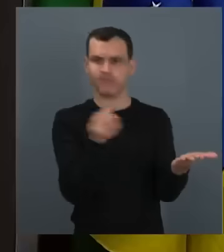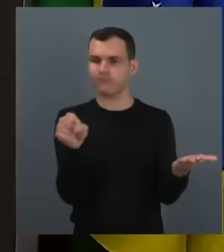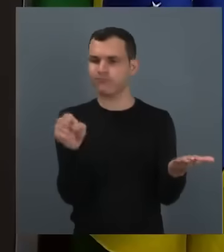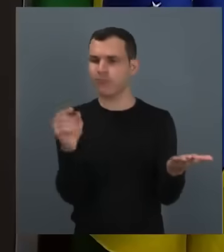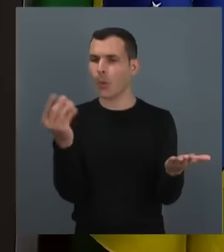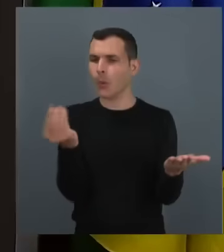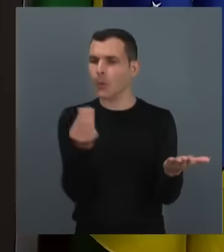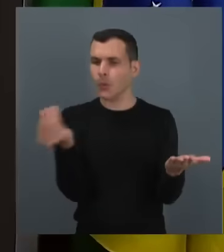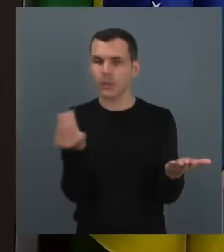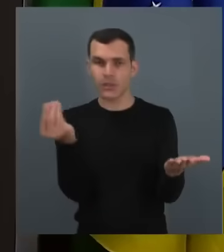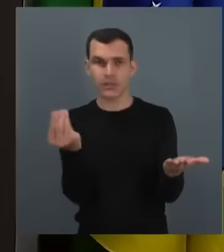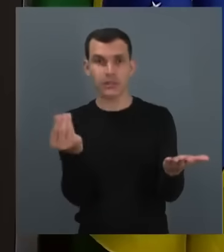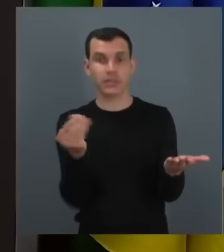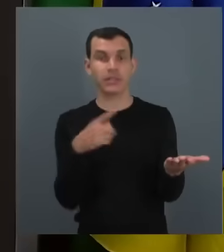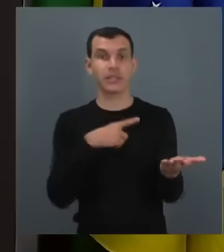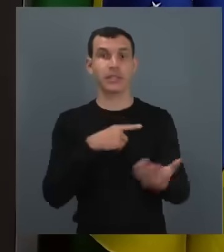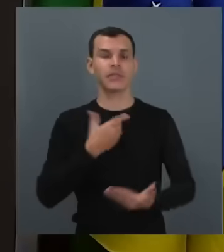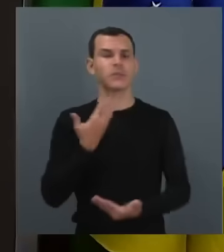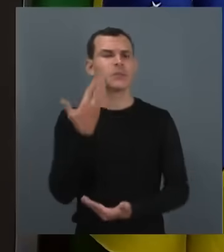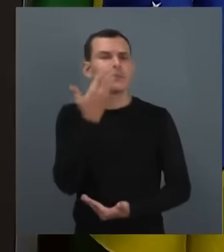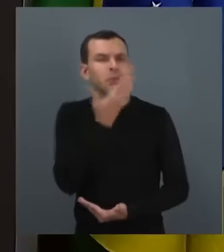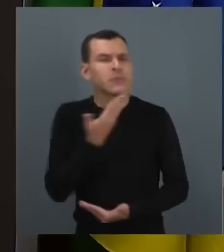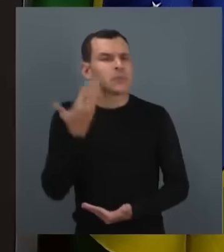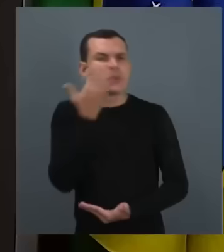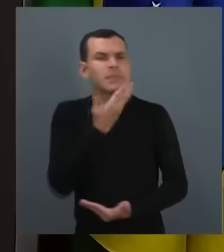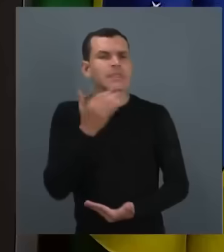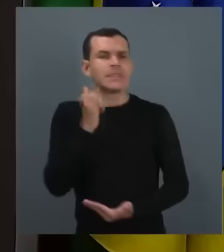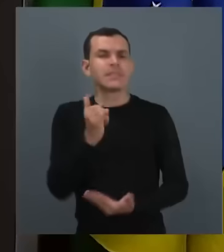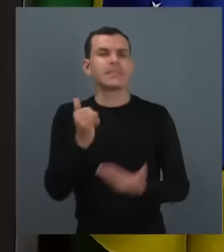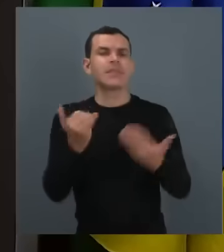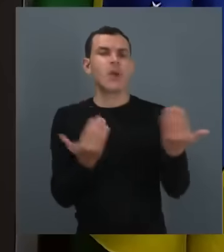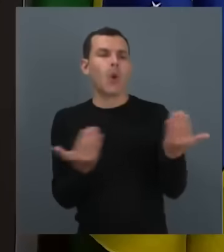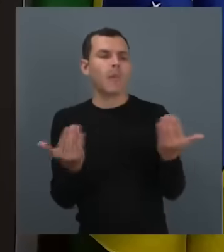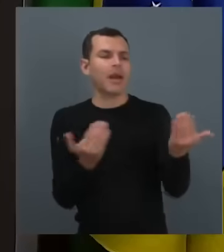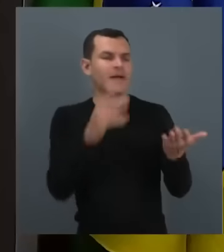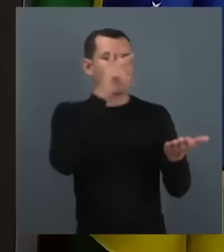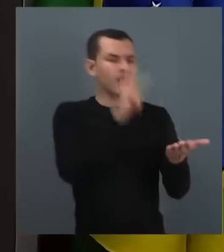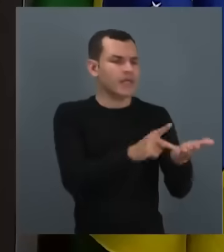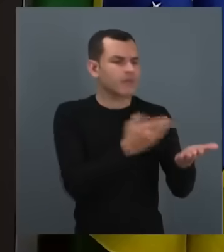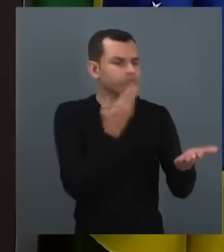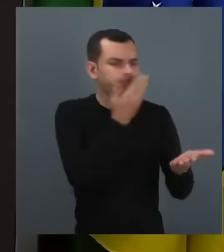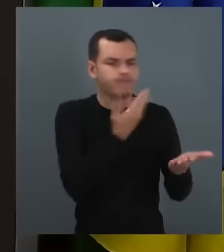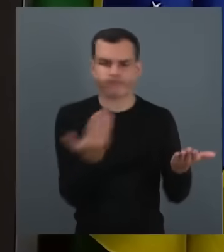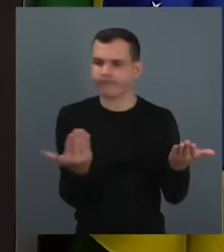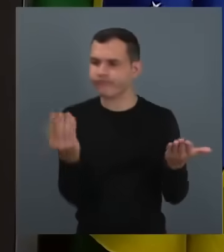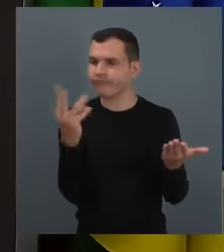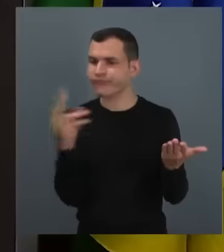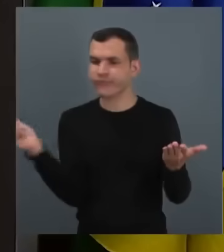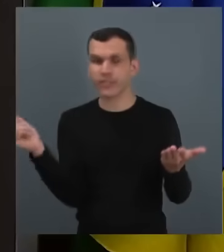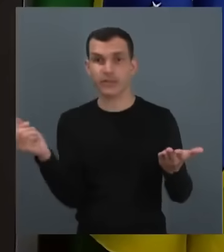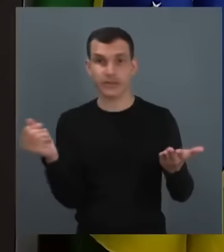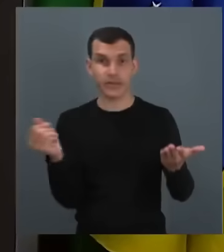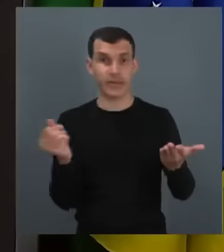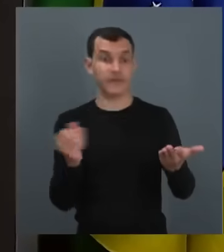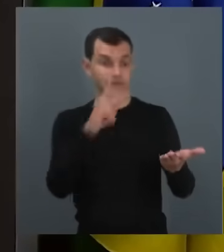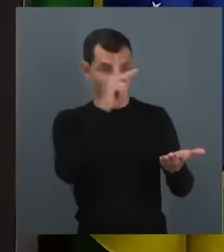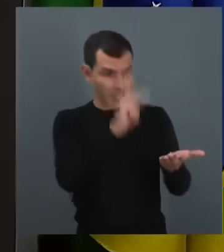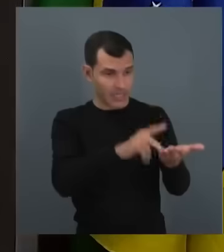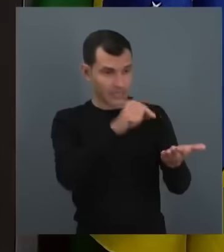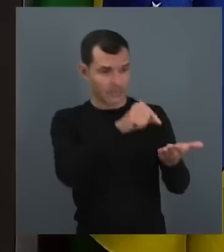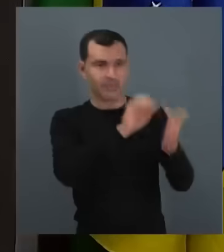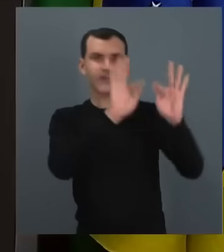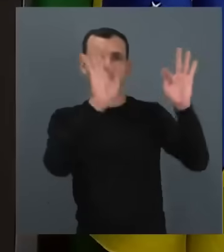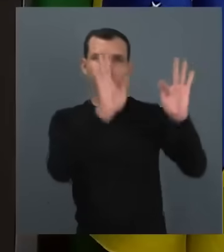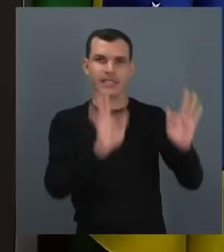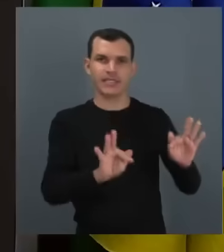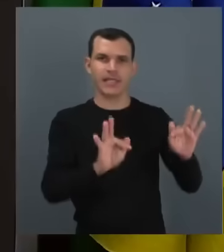doce é como nada se comparado à doçura da verdade. A felicidade da verdade ultrapassa todas